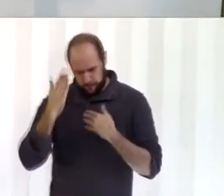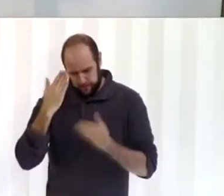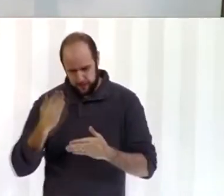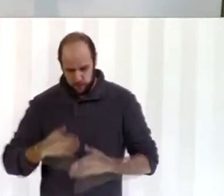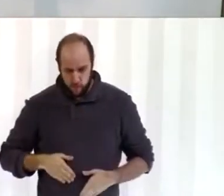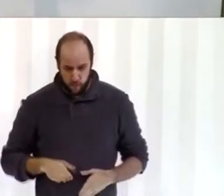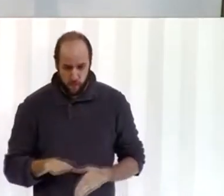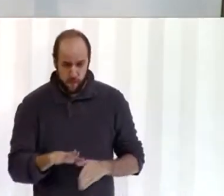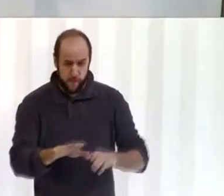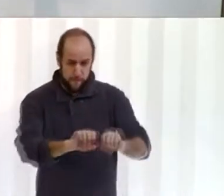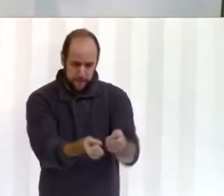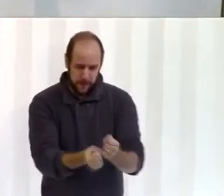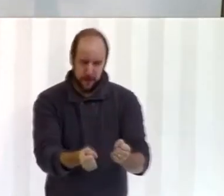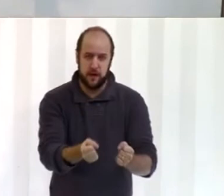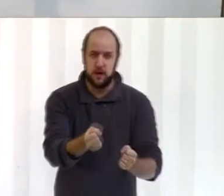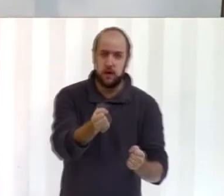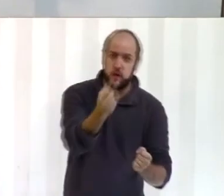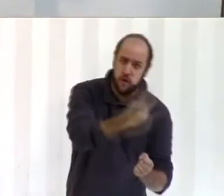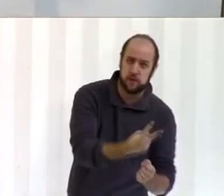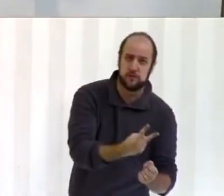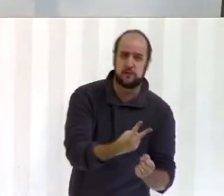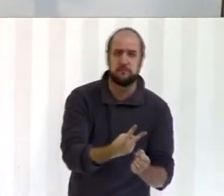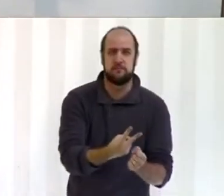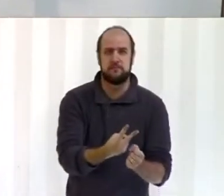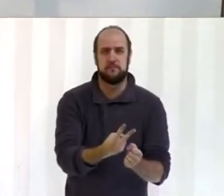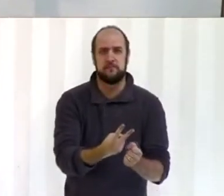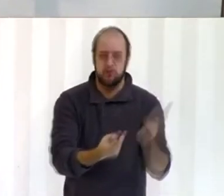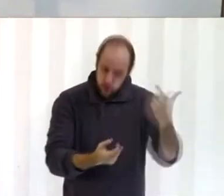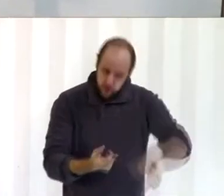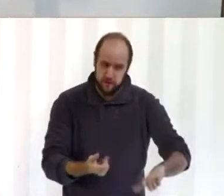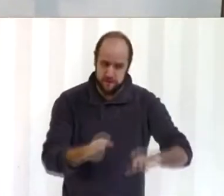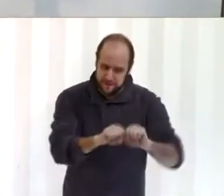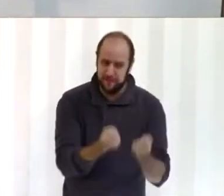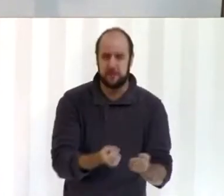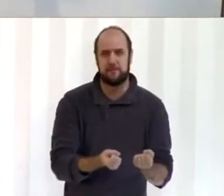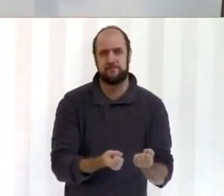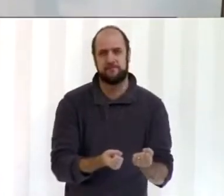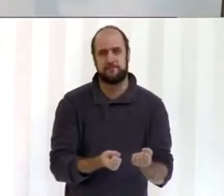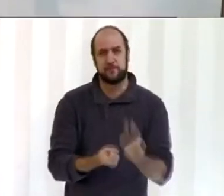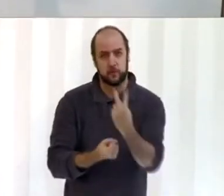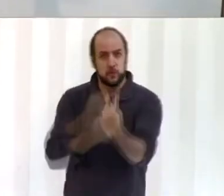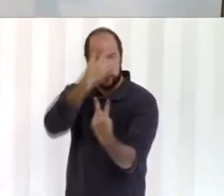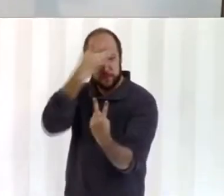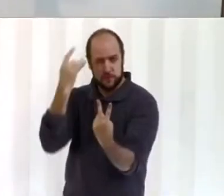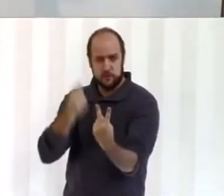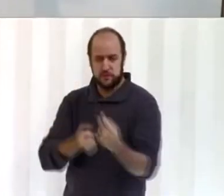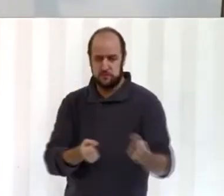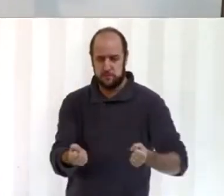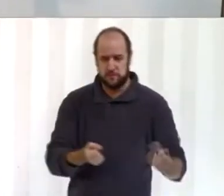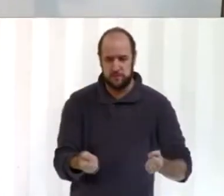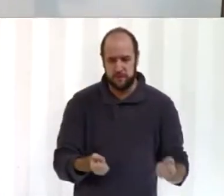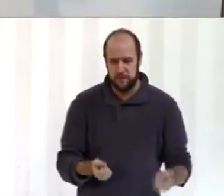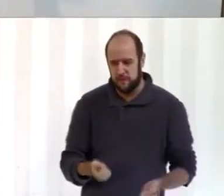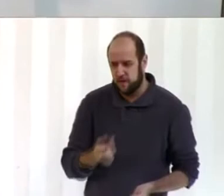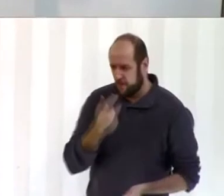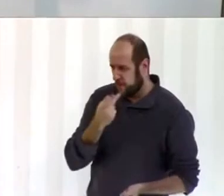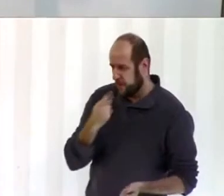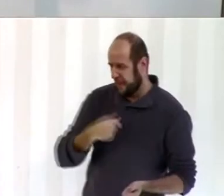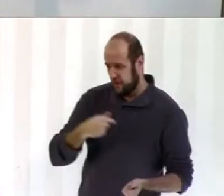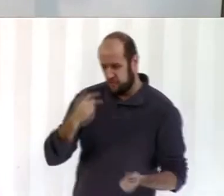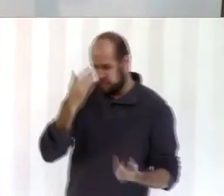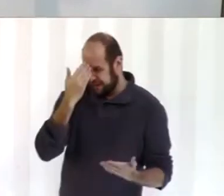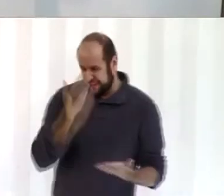Tinha 2 pessoas na carroça, uma pessoa era crente, a outra não era crente. E a que não era crente falou assim: olha, eu não acredito em Deus,